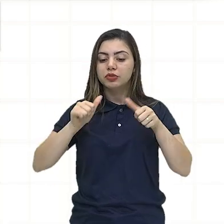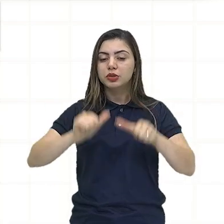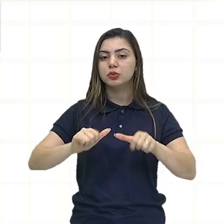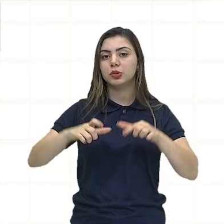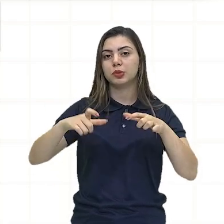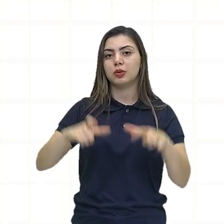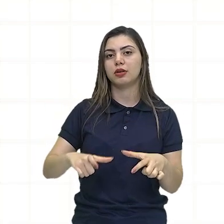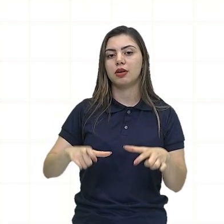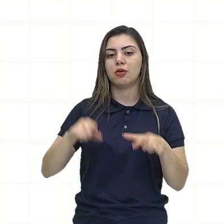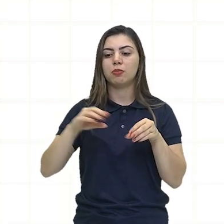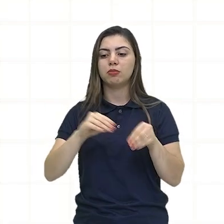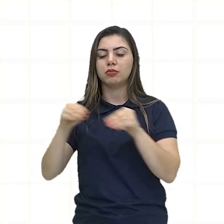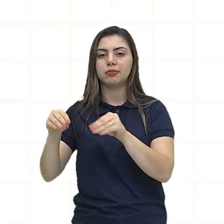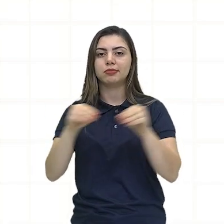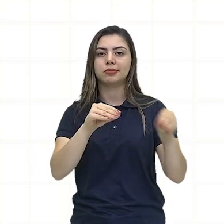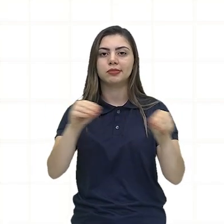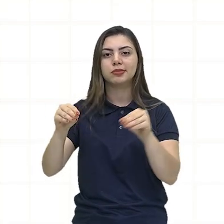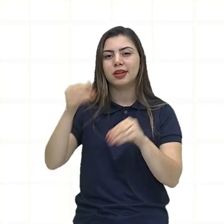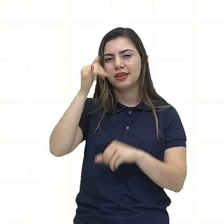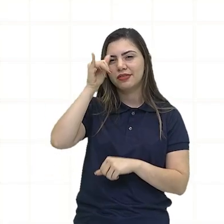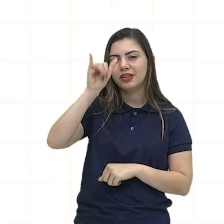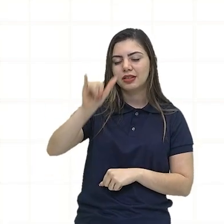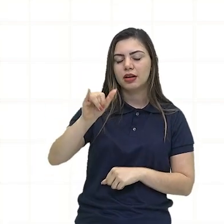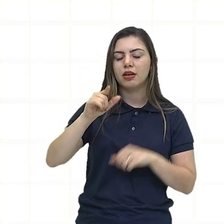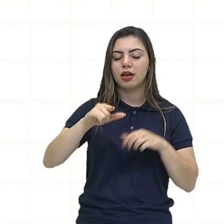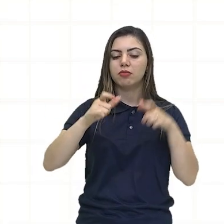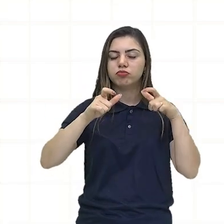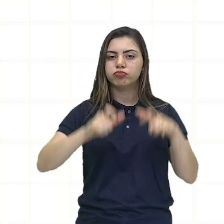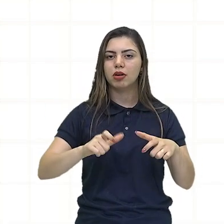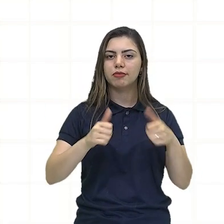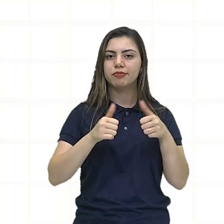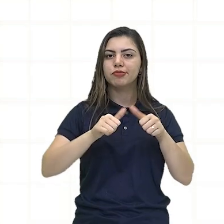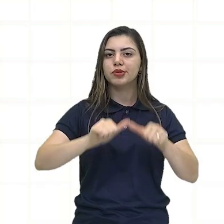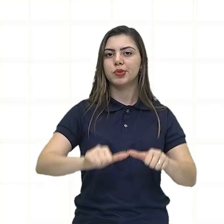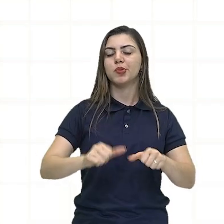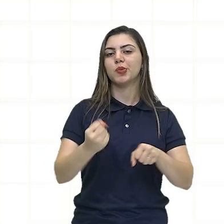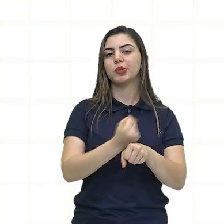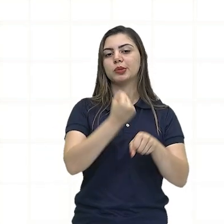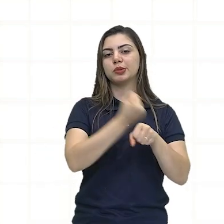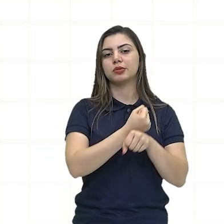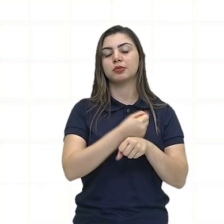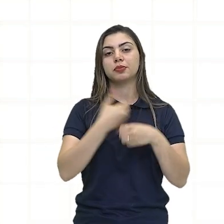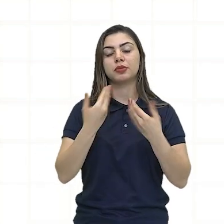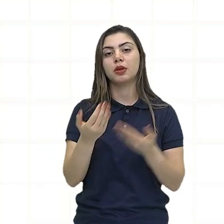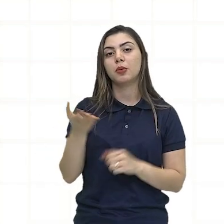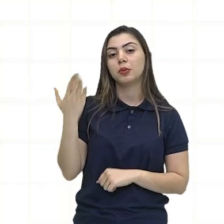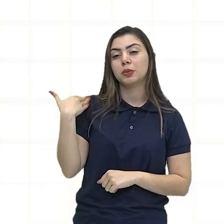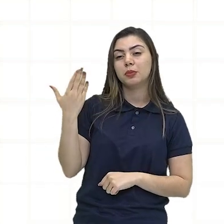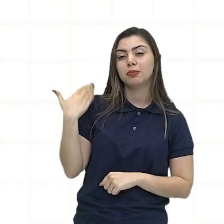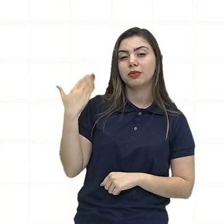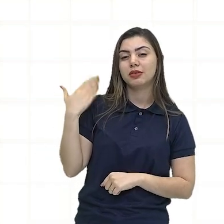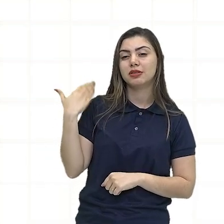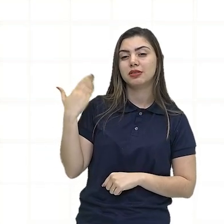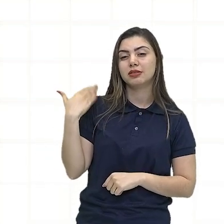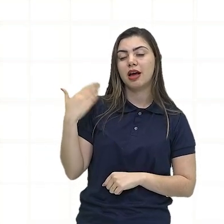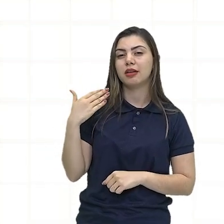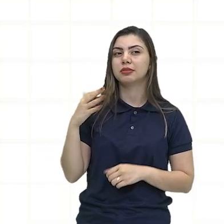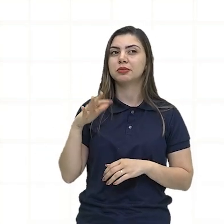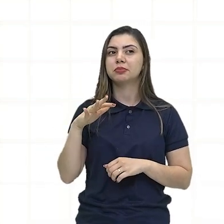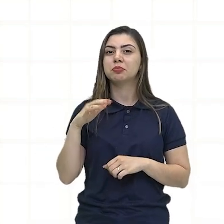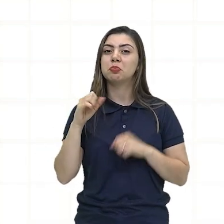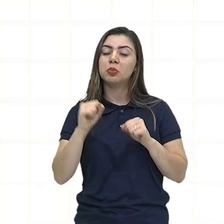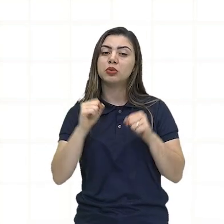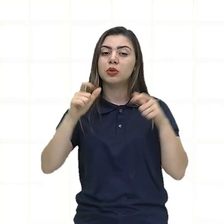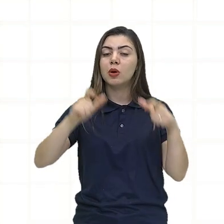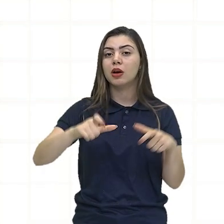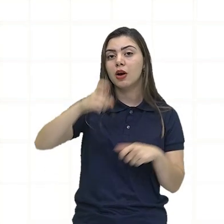ser nômade. A gente vai verificar que as antigas civilizações, a gente pode remontar ao Egito,